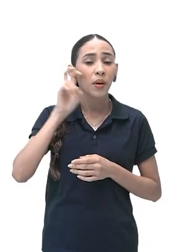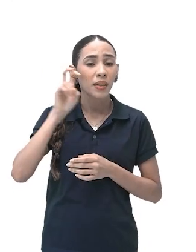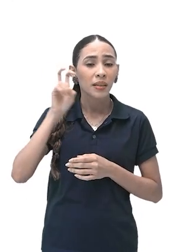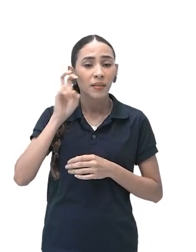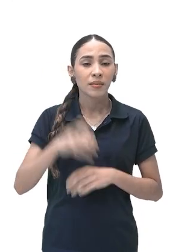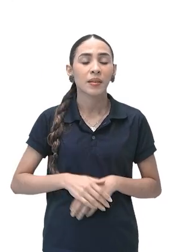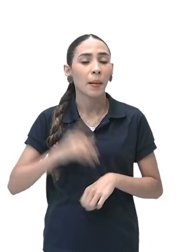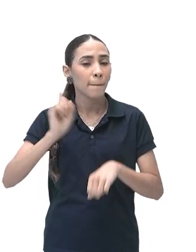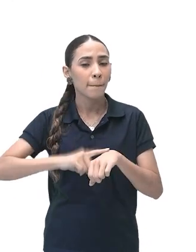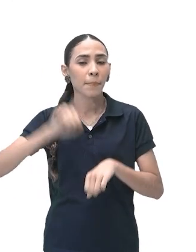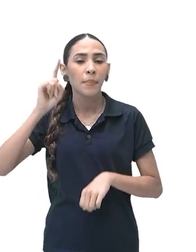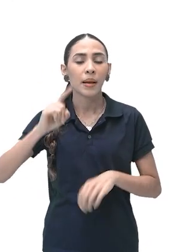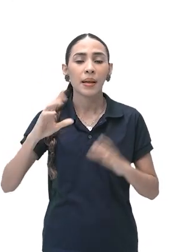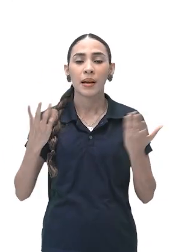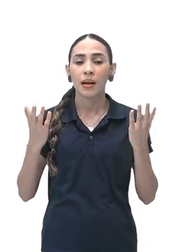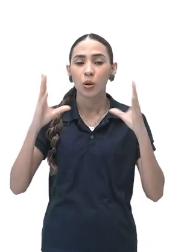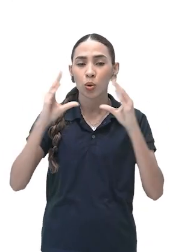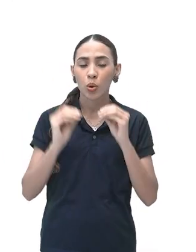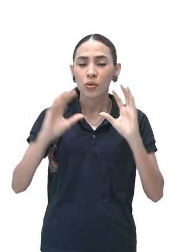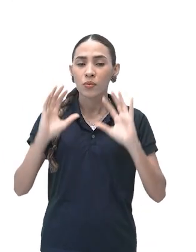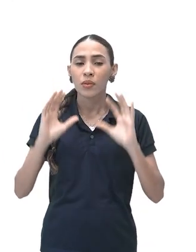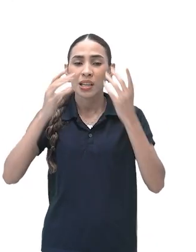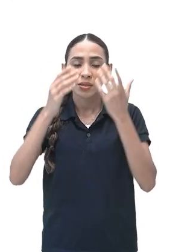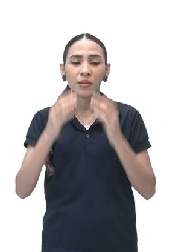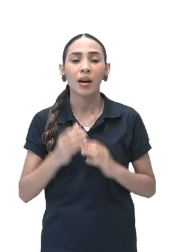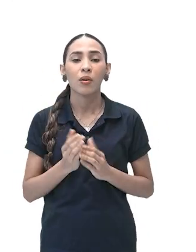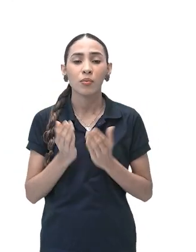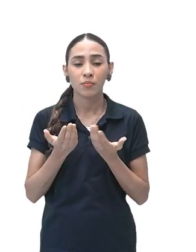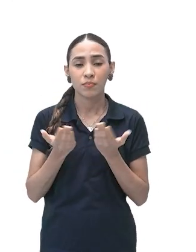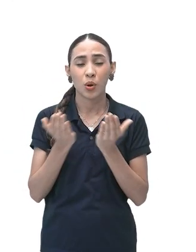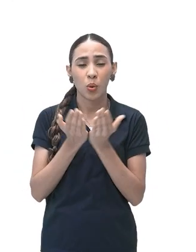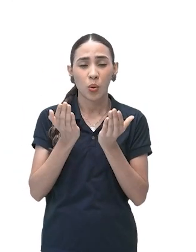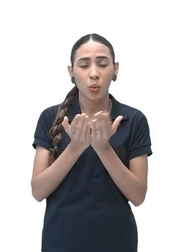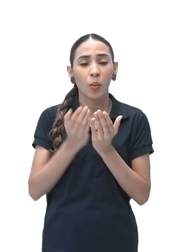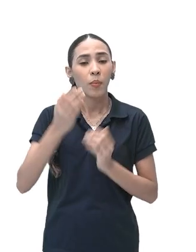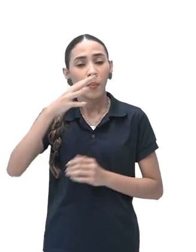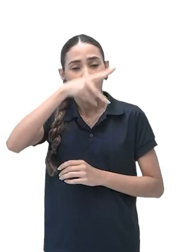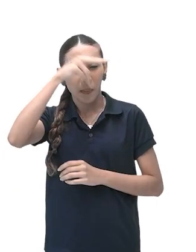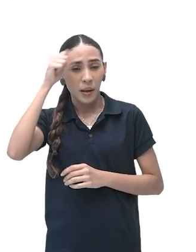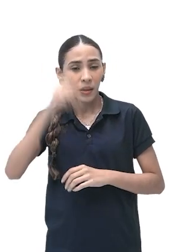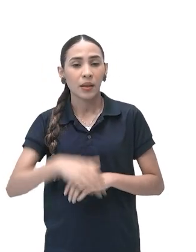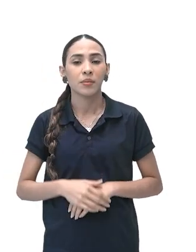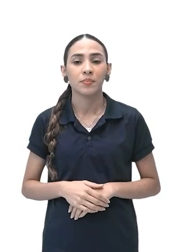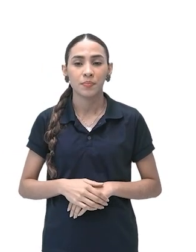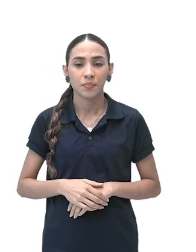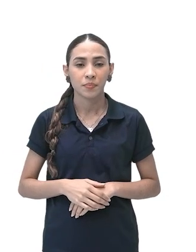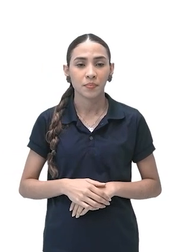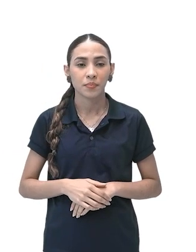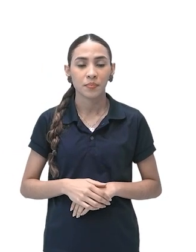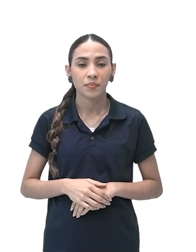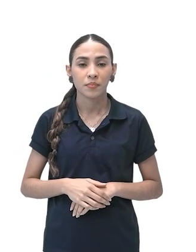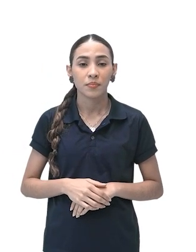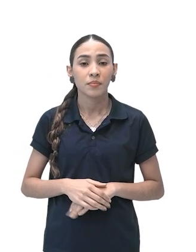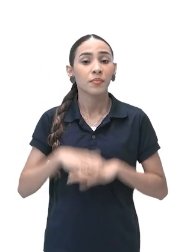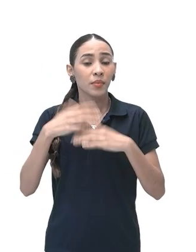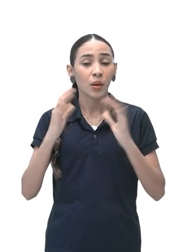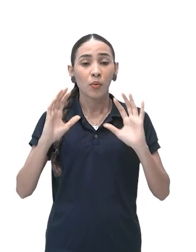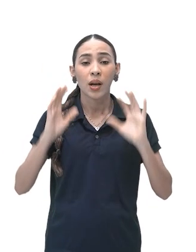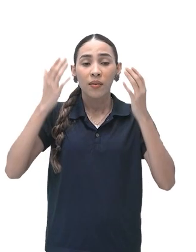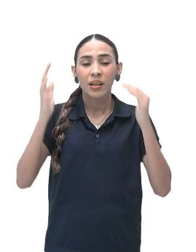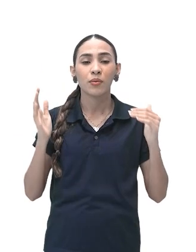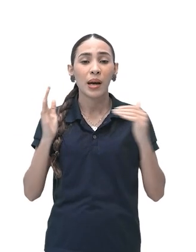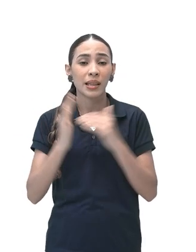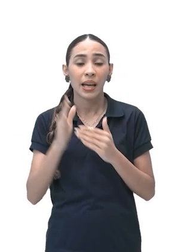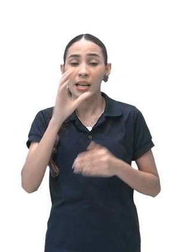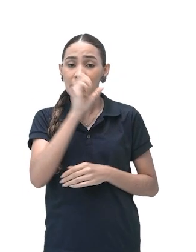9, a primeira noite do Festival Gospel de Artes de Manaus, FEGAM. O evento vai